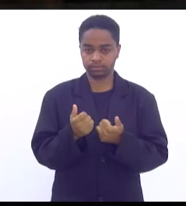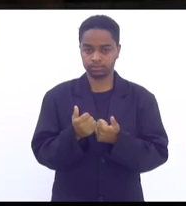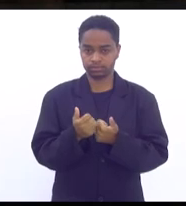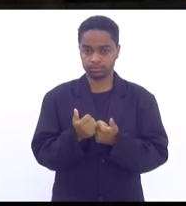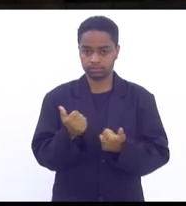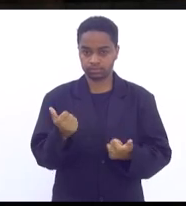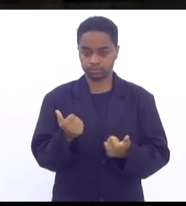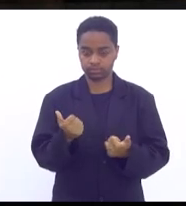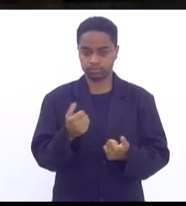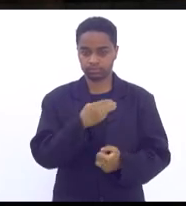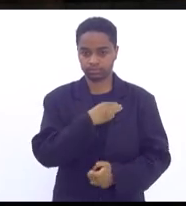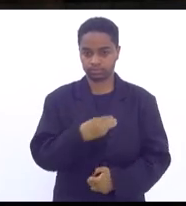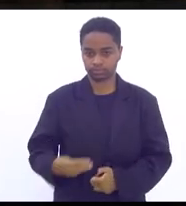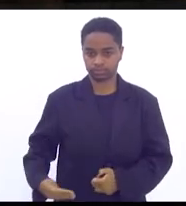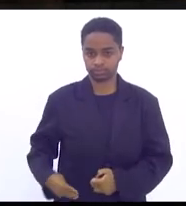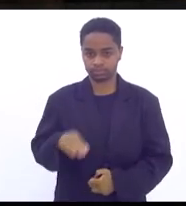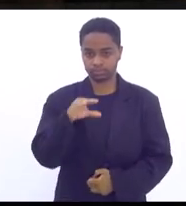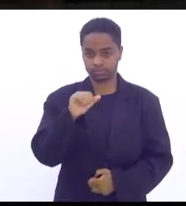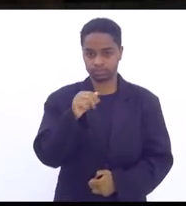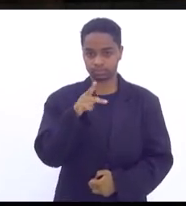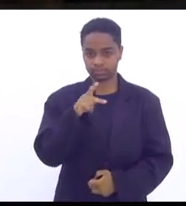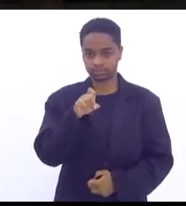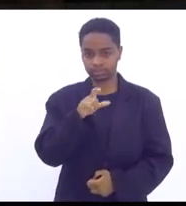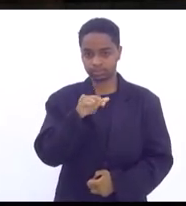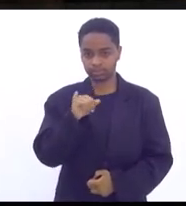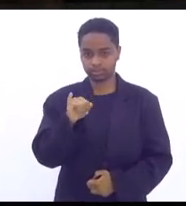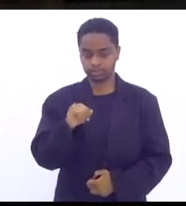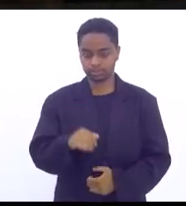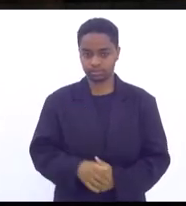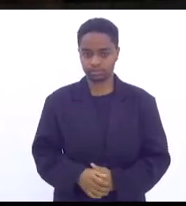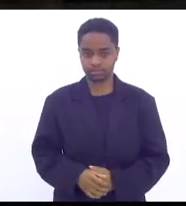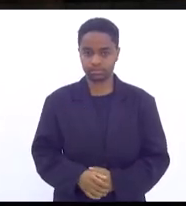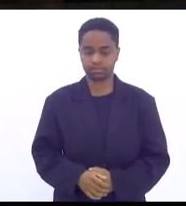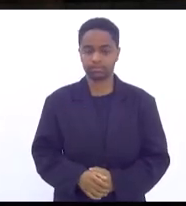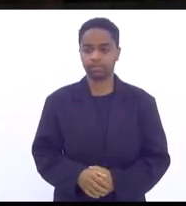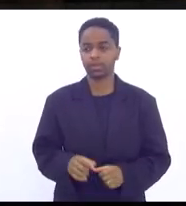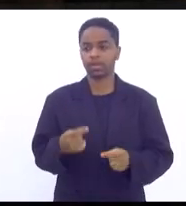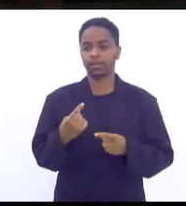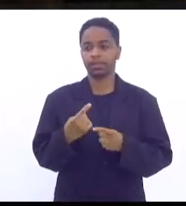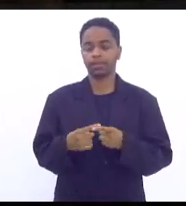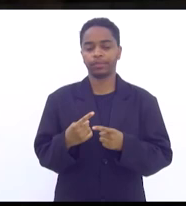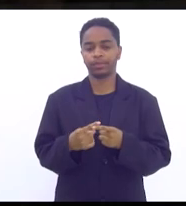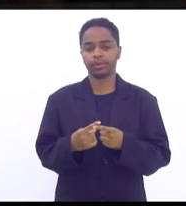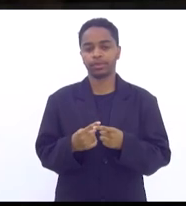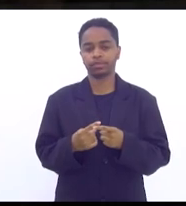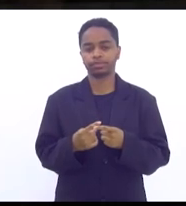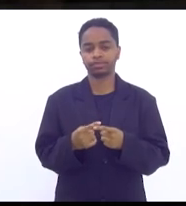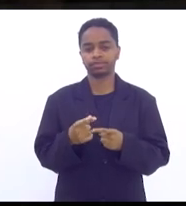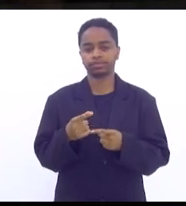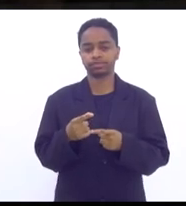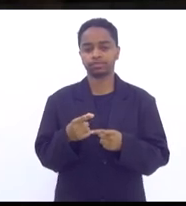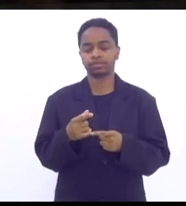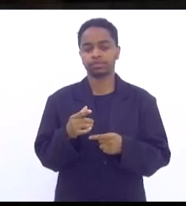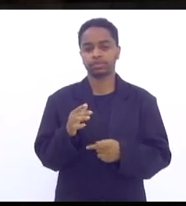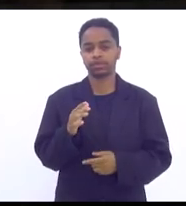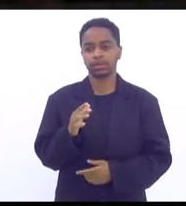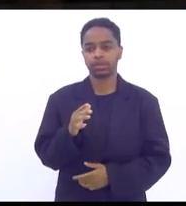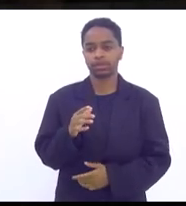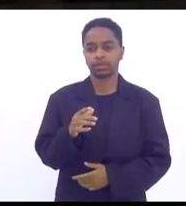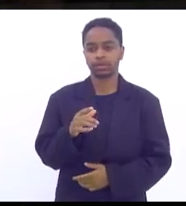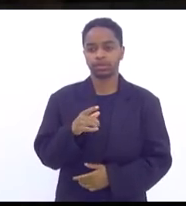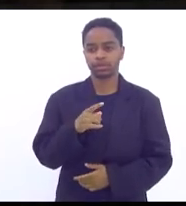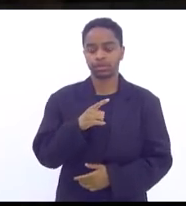o subministro Capelli, que tem esta posição de ter que